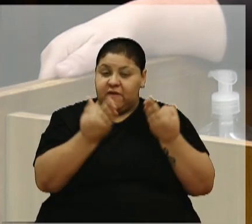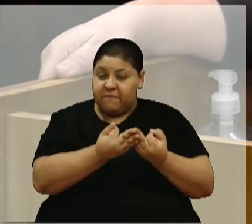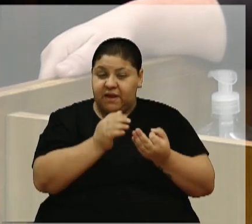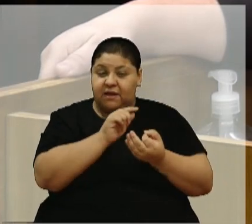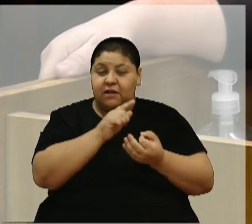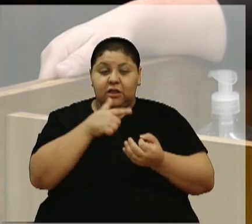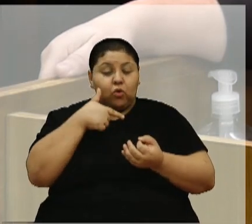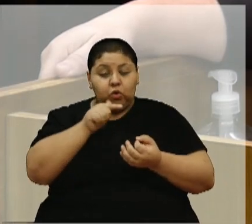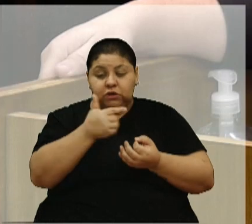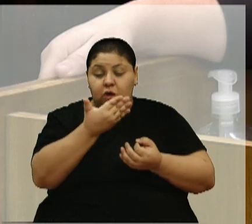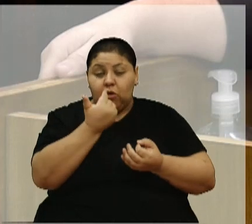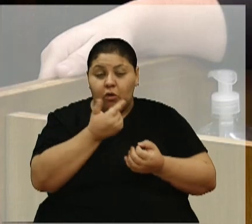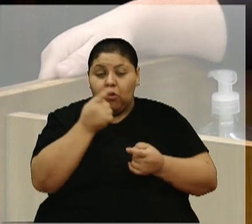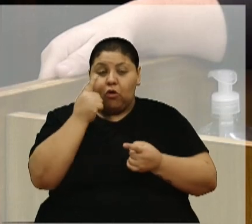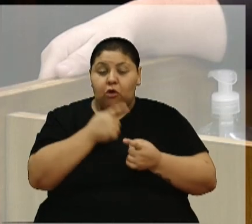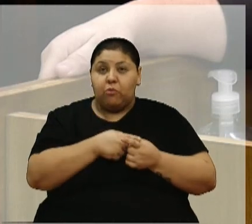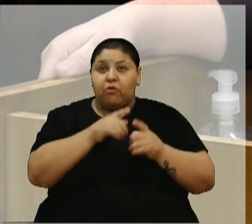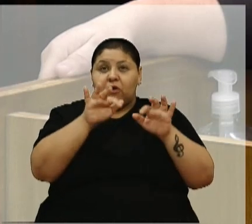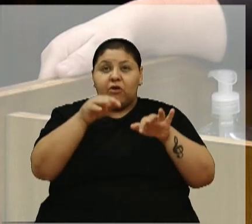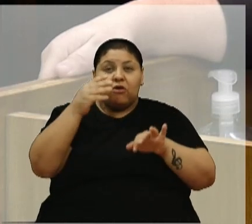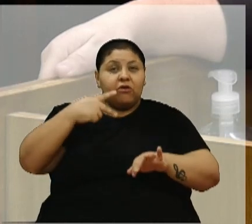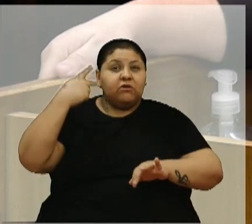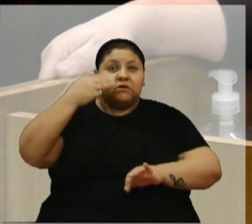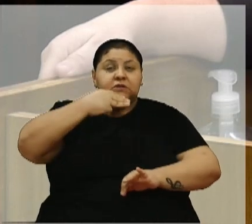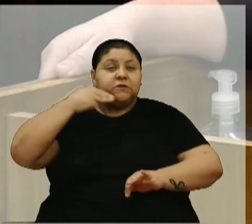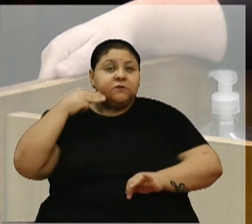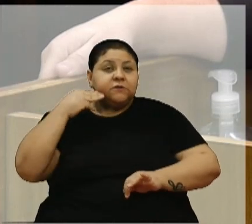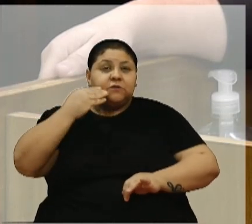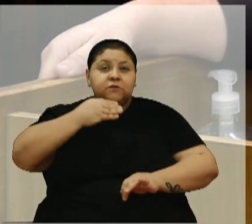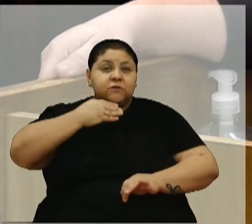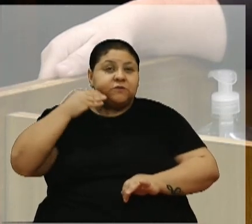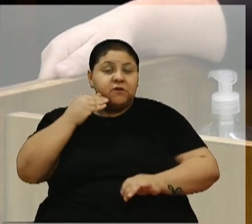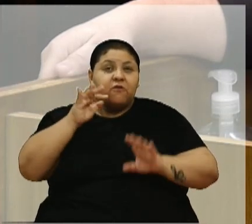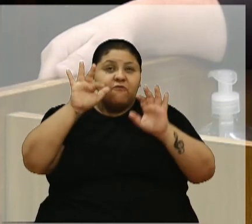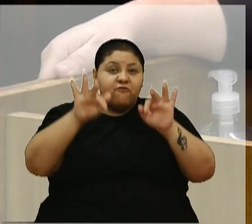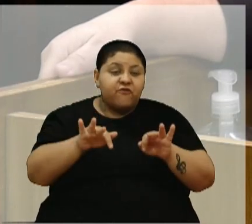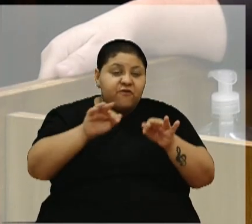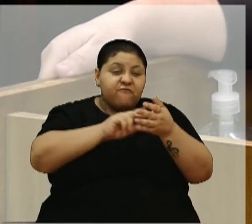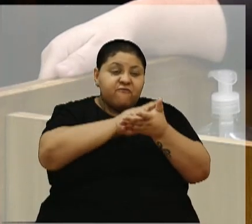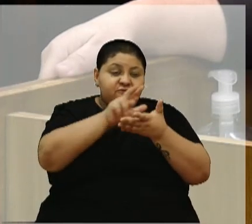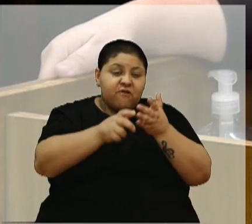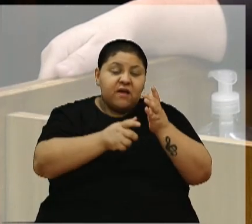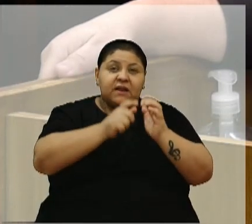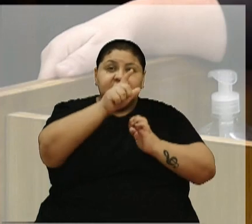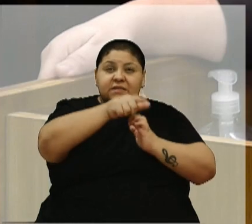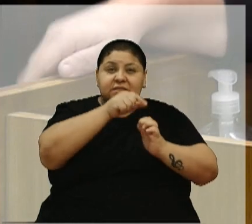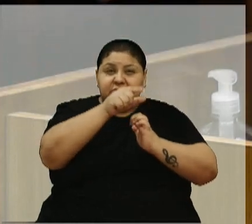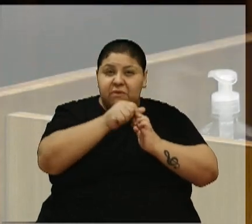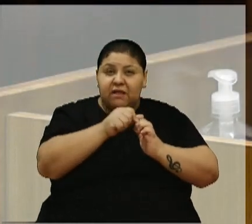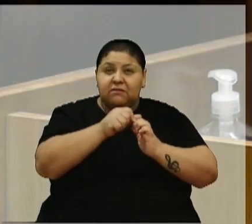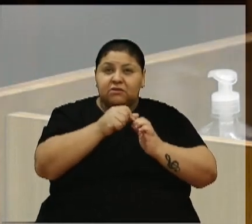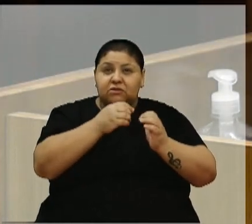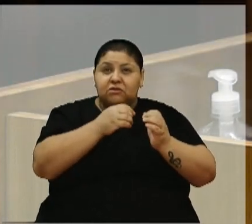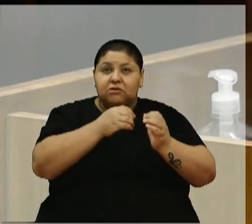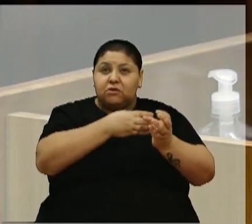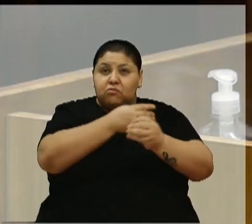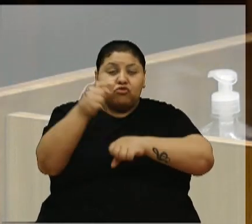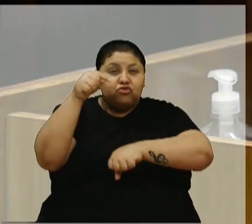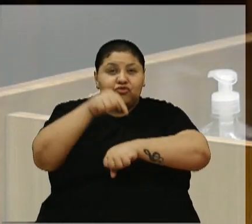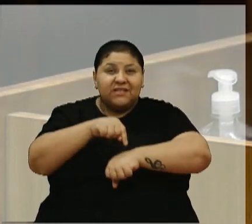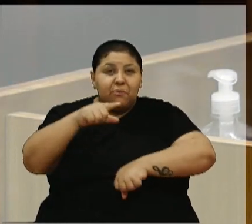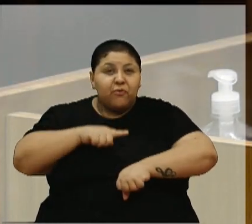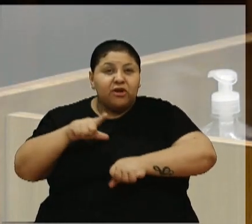sobreviver. Acabaram, vereador Bortola, com várias empresas, com vários CNPJs durante muito tempo, que não tinham nada.